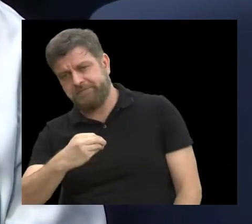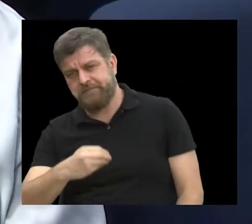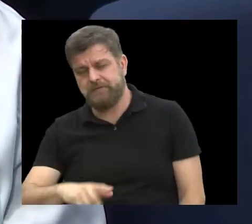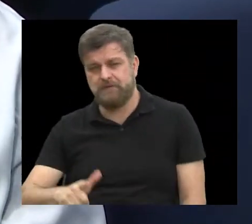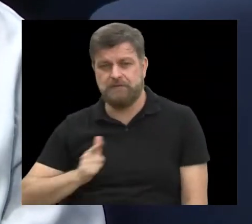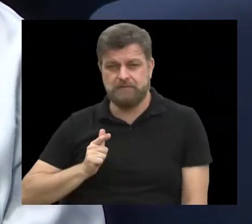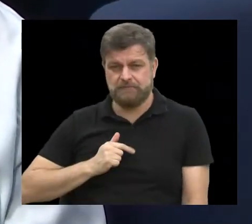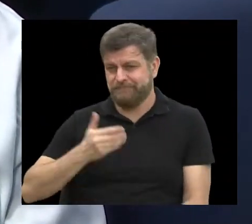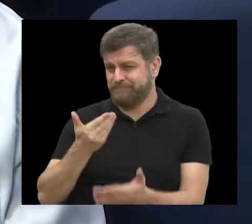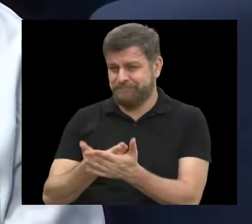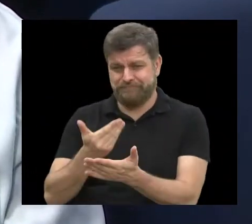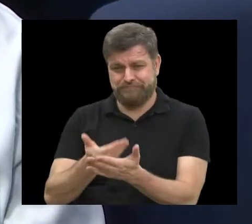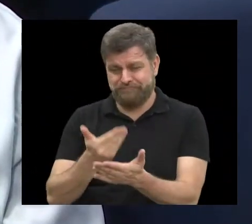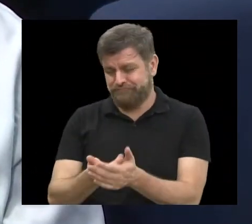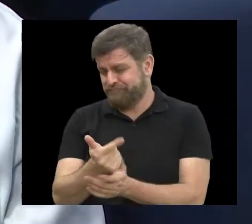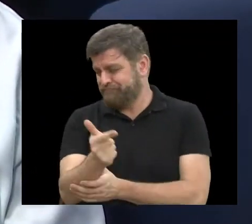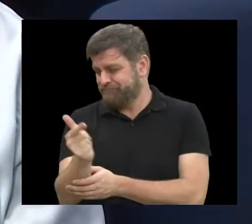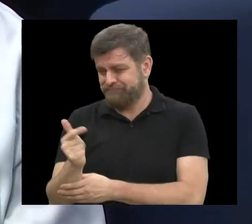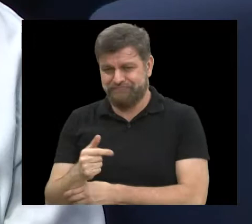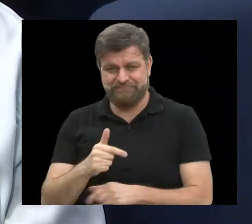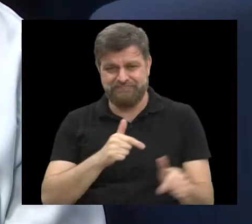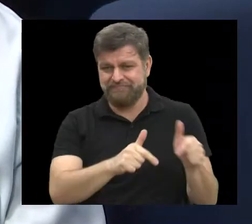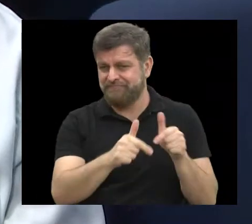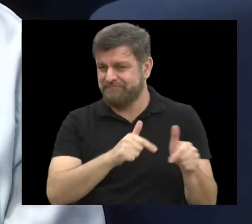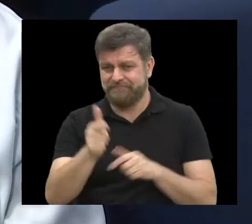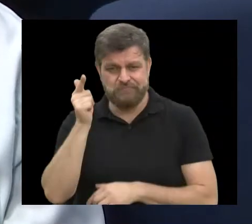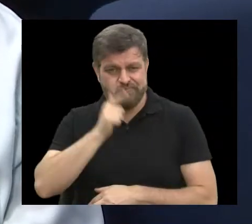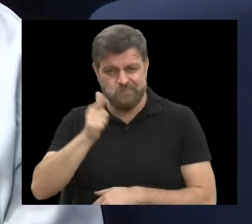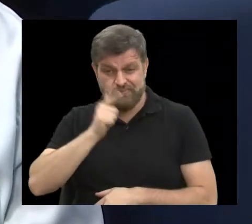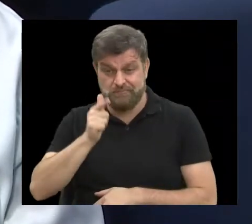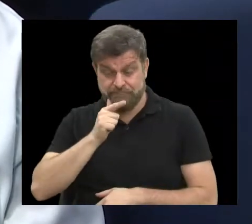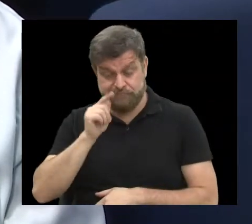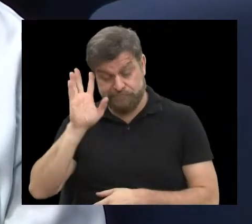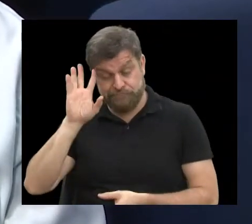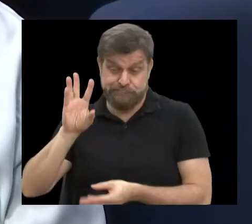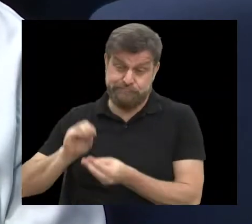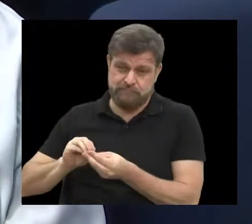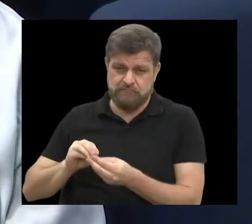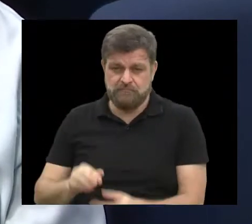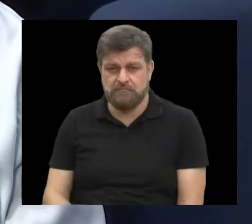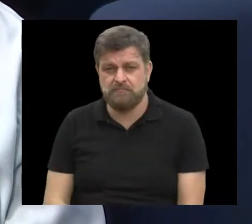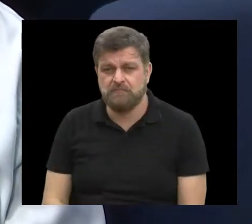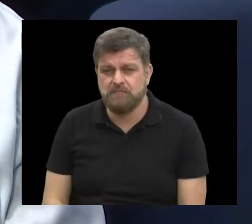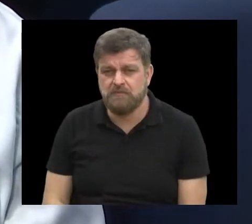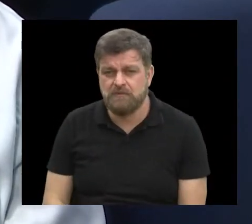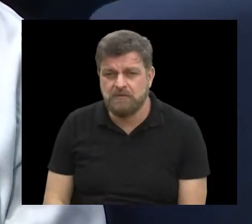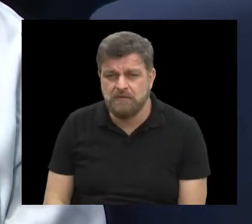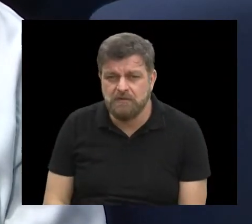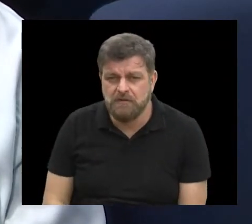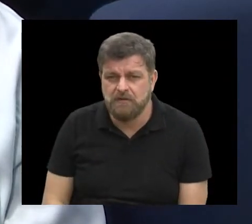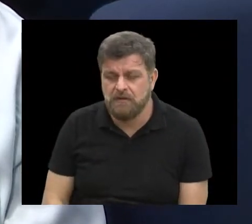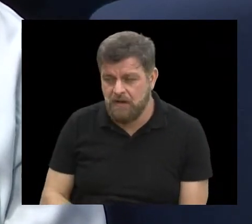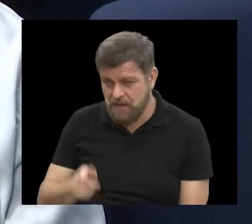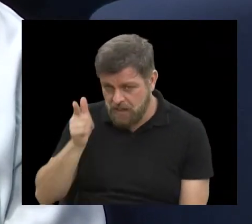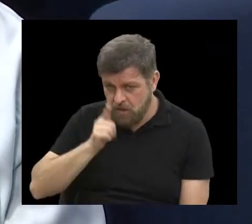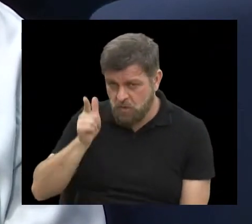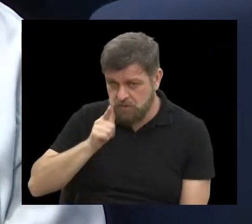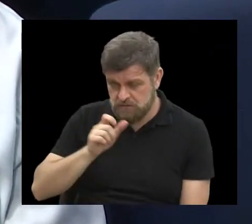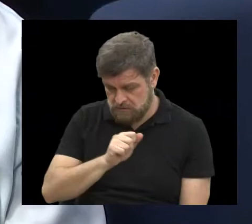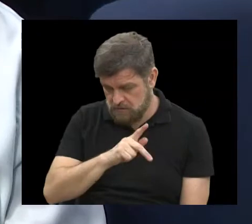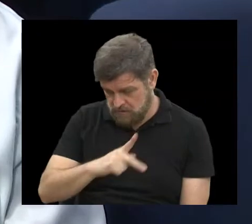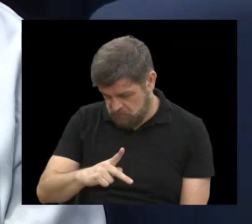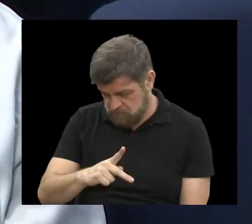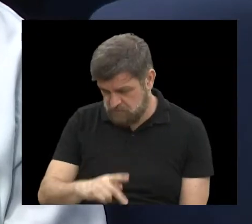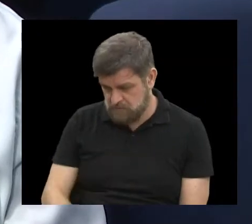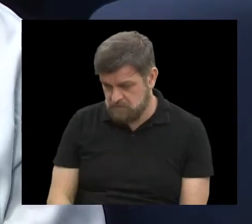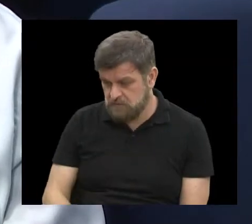ter estudado, não conseguiu emprego nas artes, enfim. Qual a possibilidade que ela tem de conseguir uma aposentadoria, de